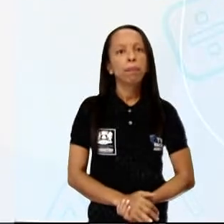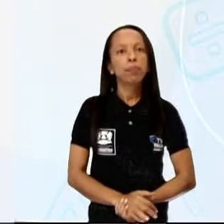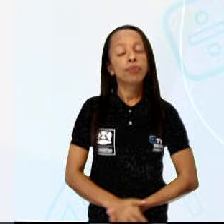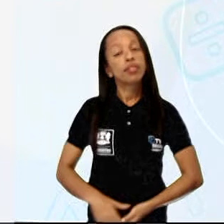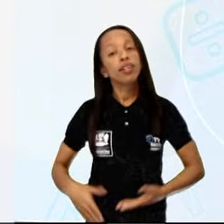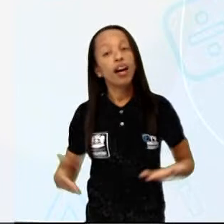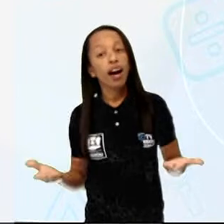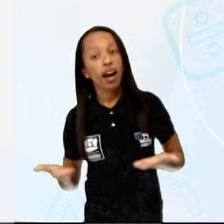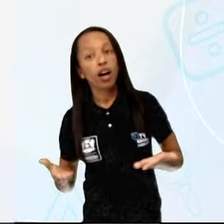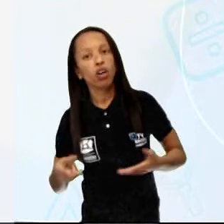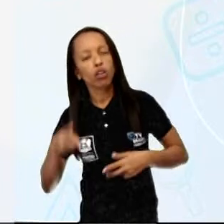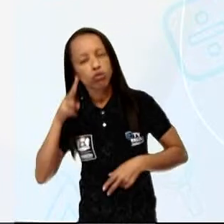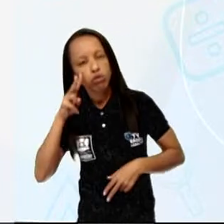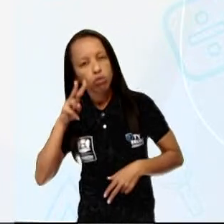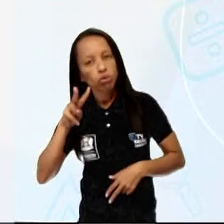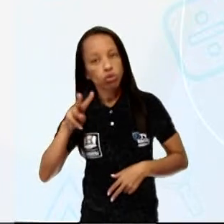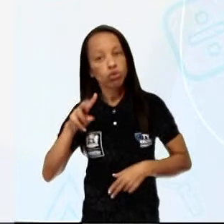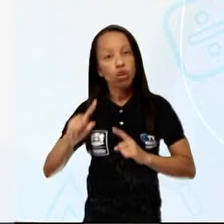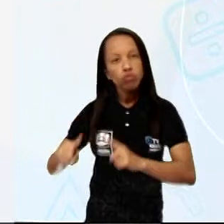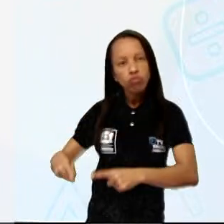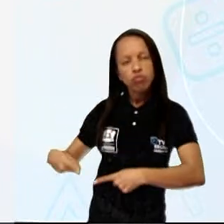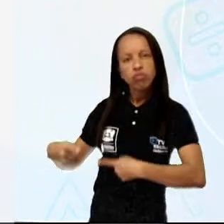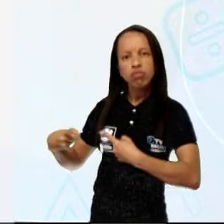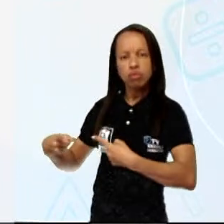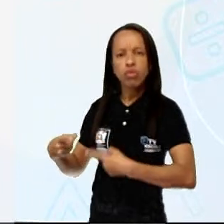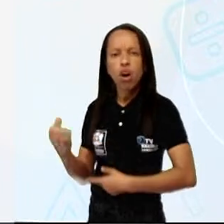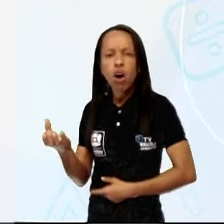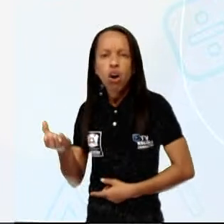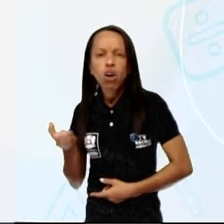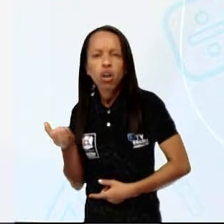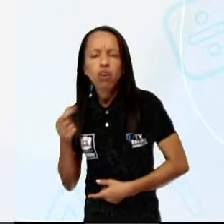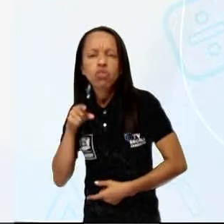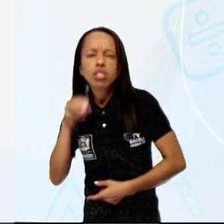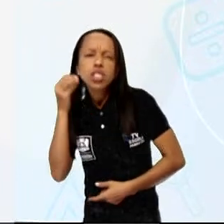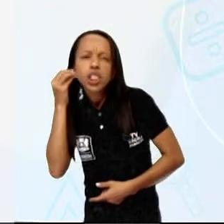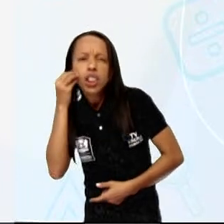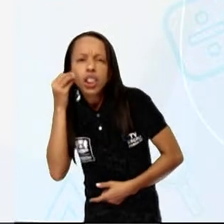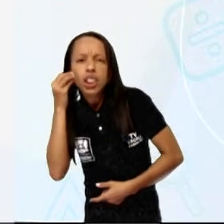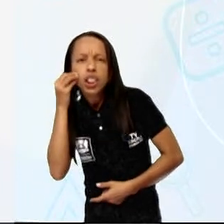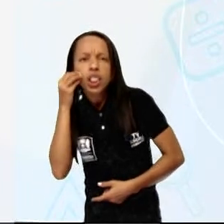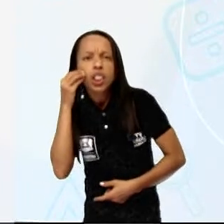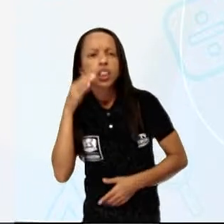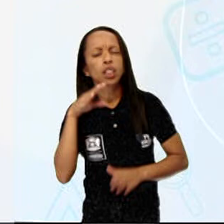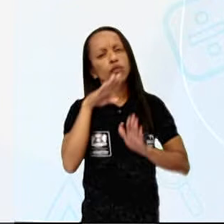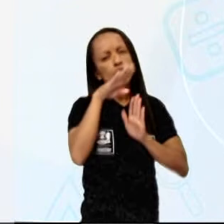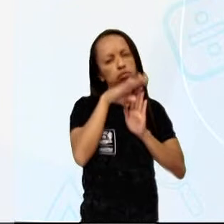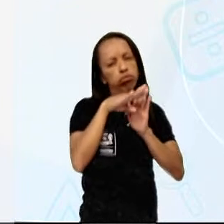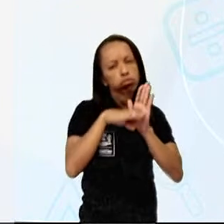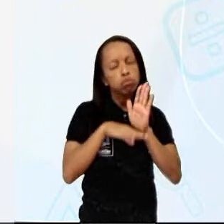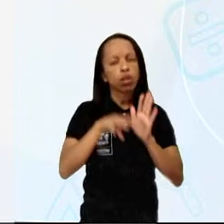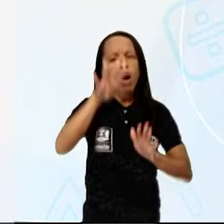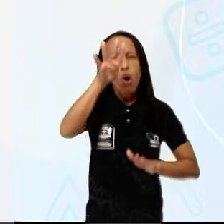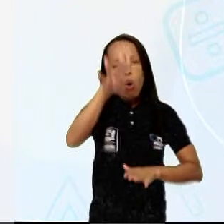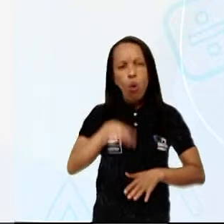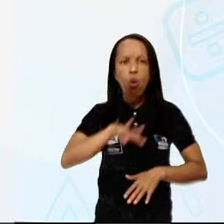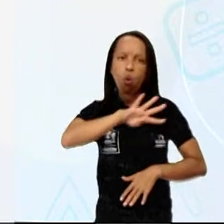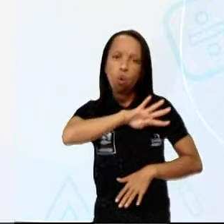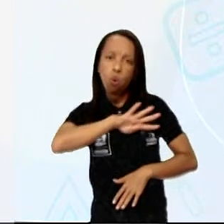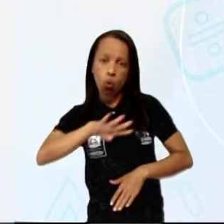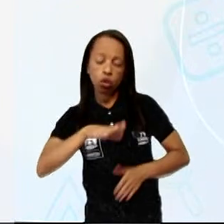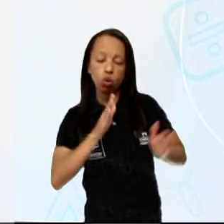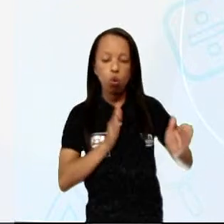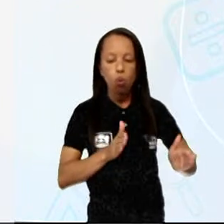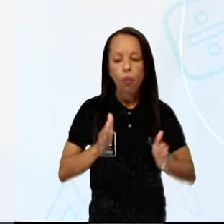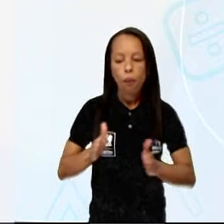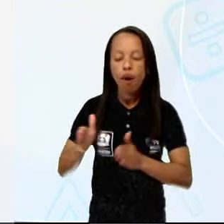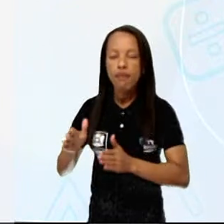Vamos ver. O desafio vai ser, eu quero que vocês tentem elaborar um pequeno quadro com as fases da Revolução Francesa, tá certo? Que a gente viu